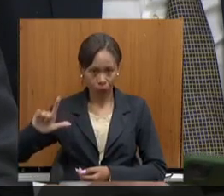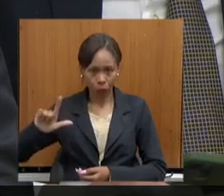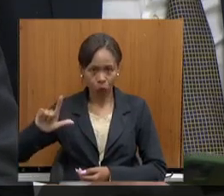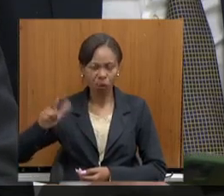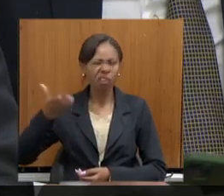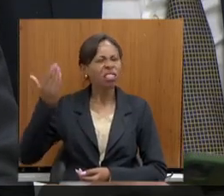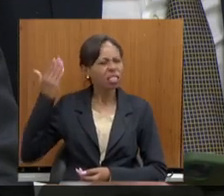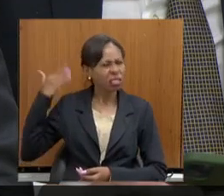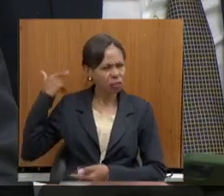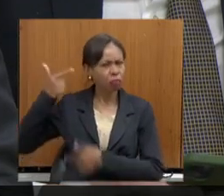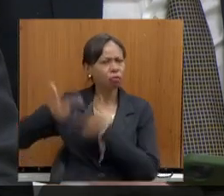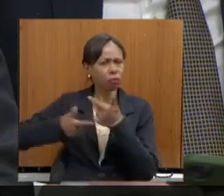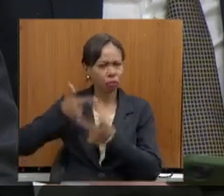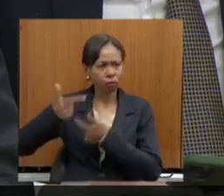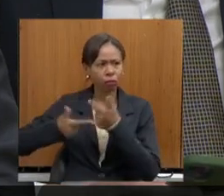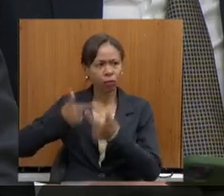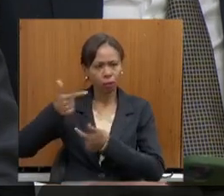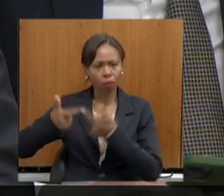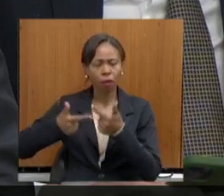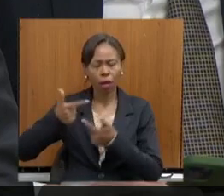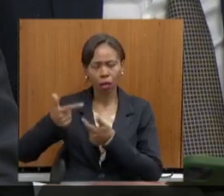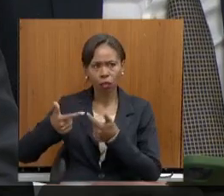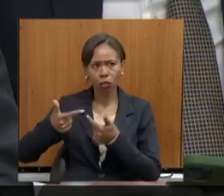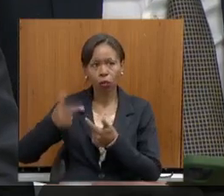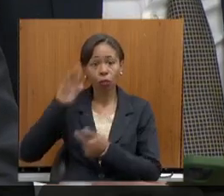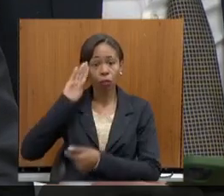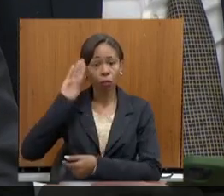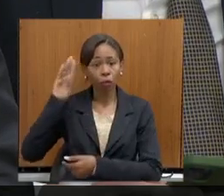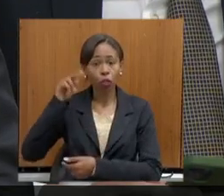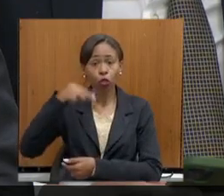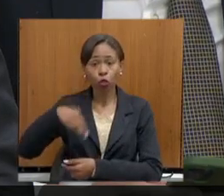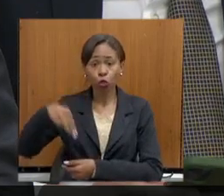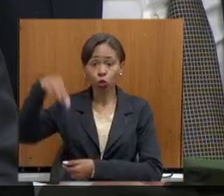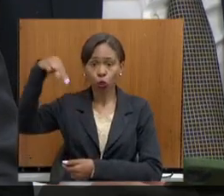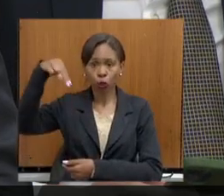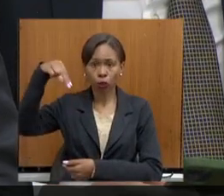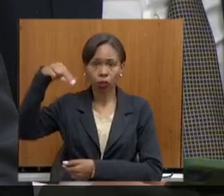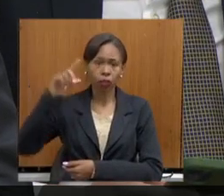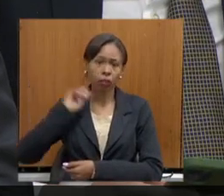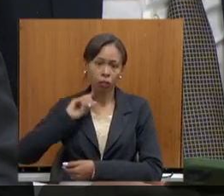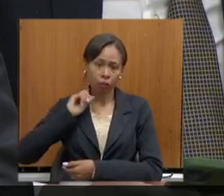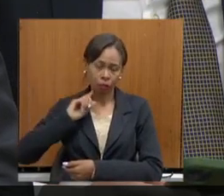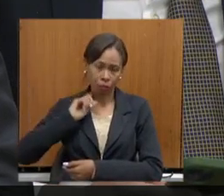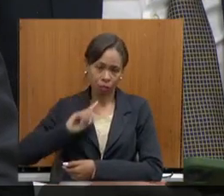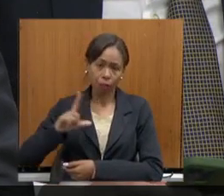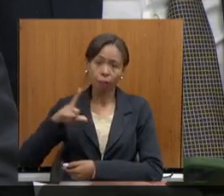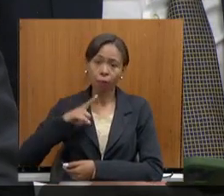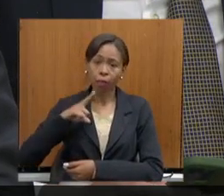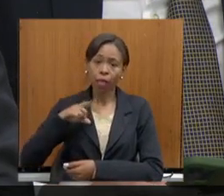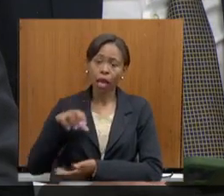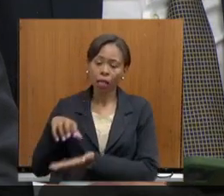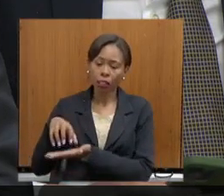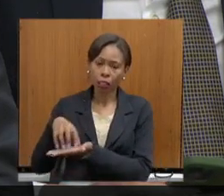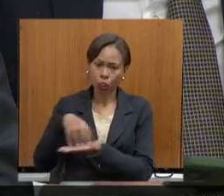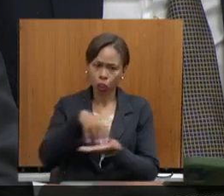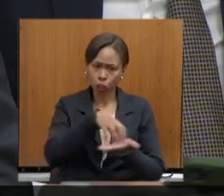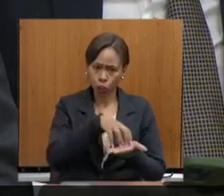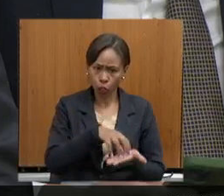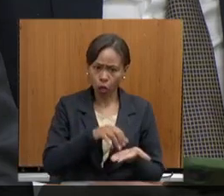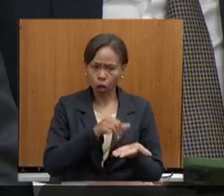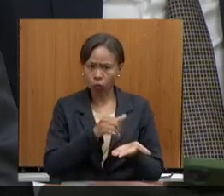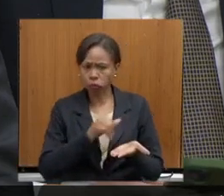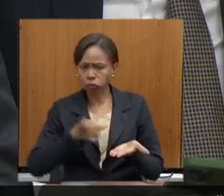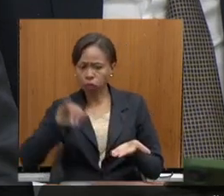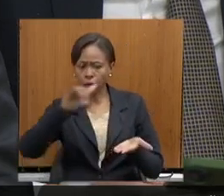atrás é para que pudesse principalmente o norte de Minas ter essas subestações né para o escoamento da